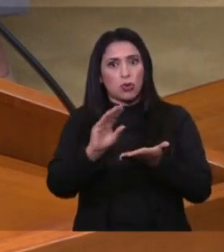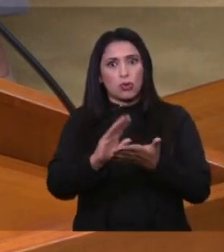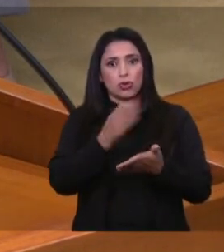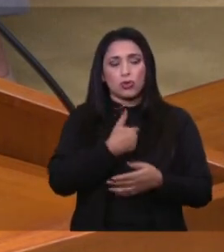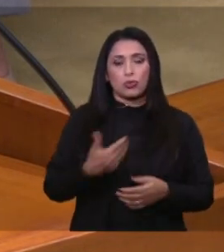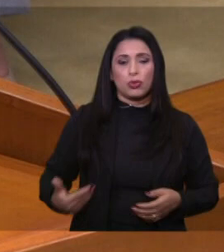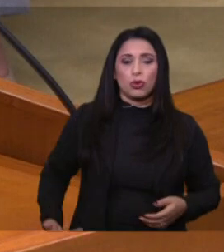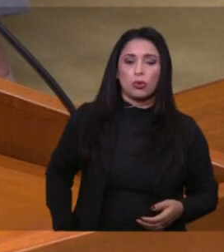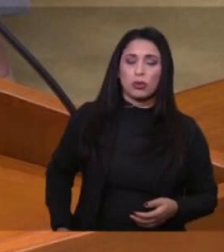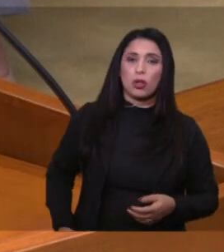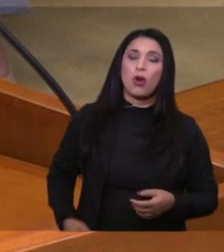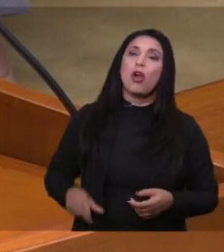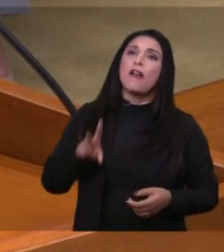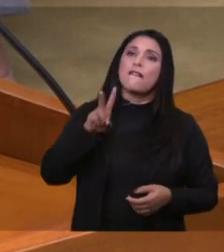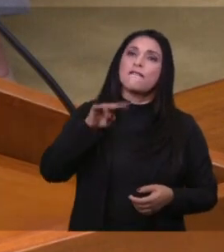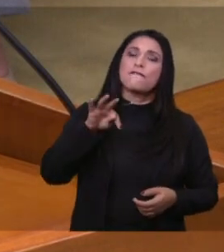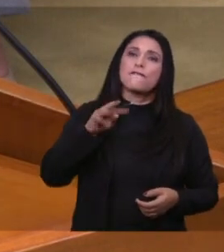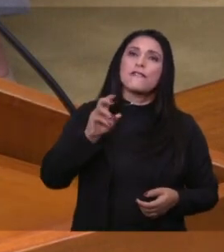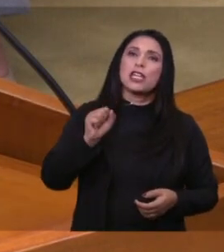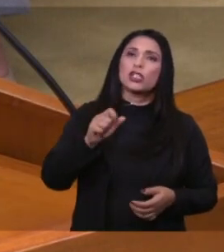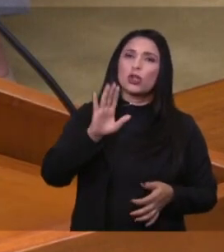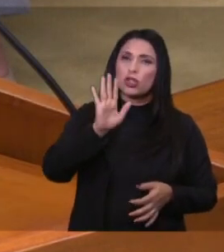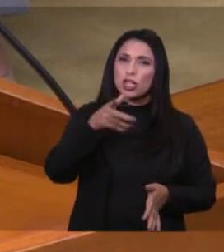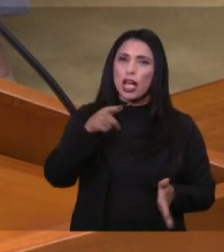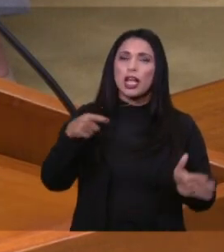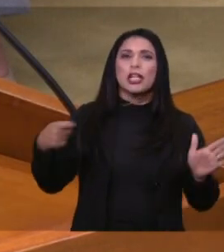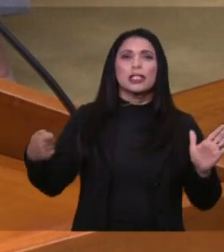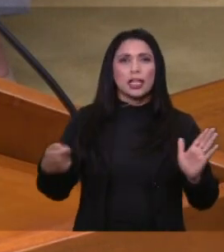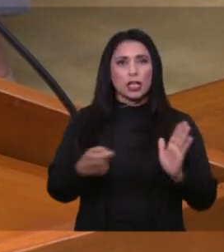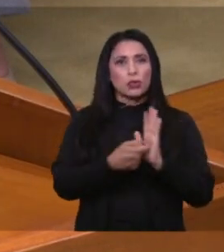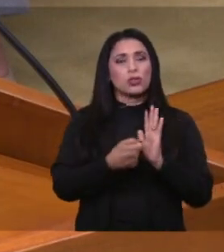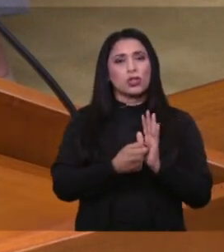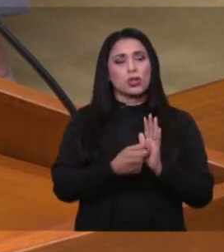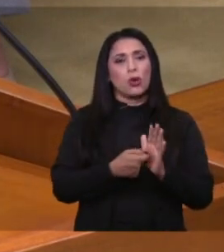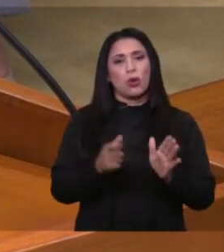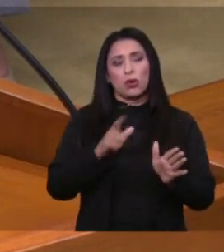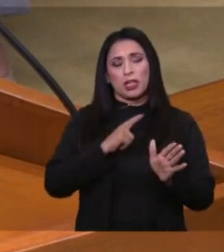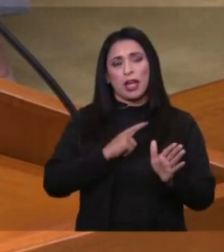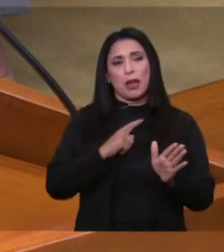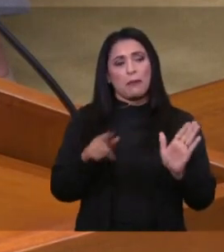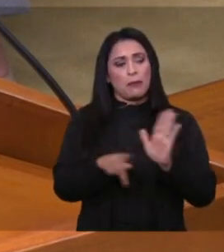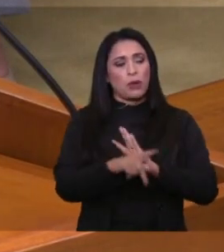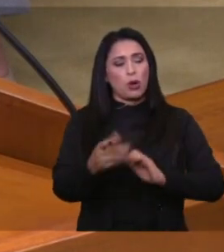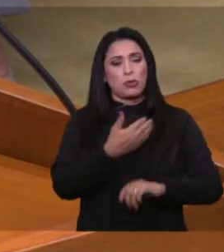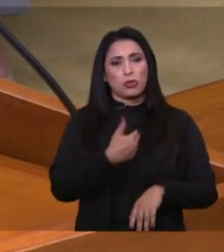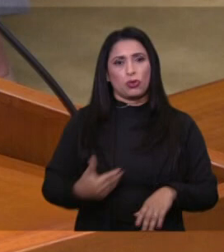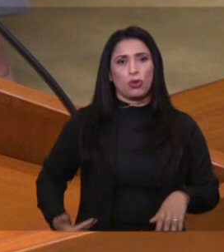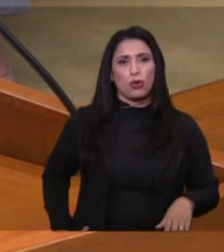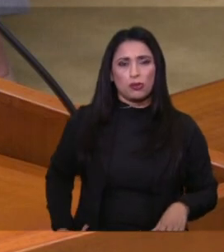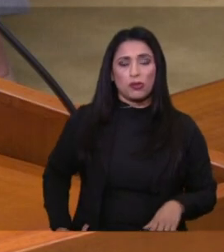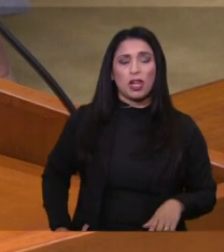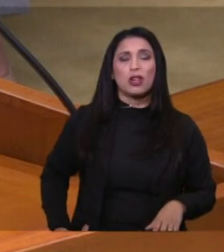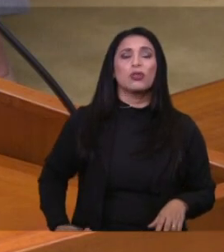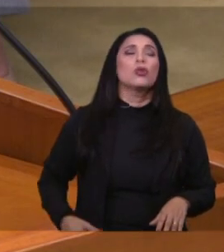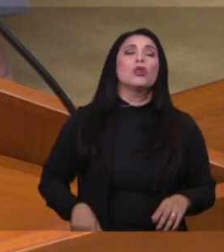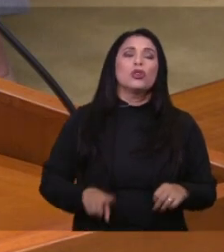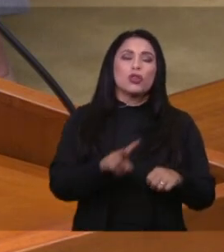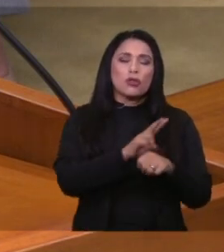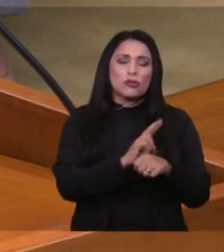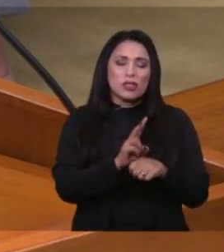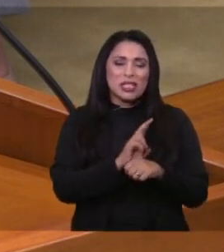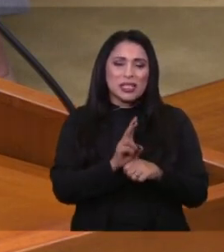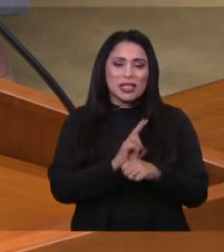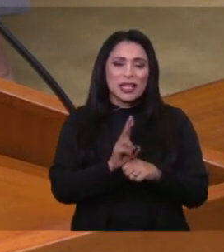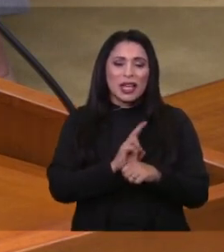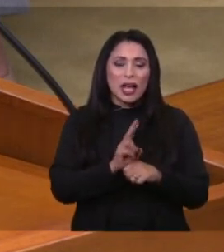que Vitor Nunes Leal denunciou como sendo patrimonialista. No Estado fiscal cidadão, não